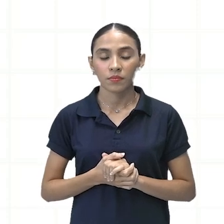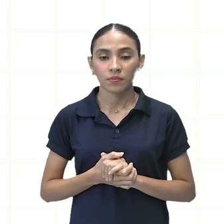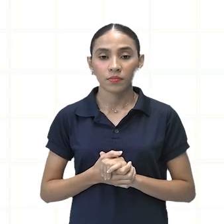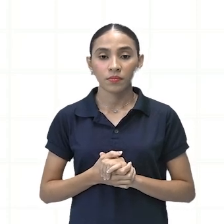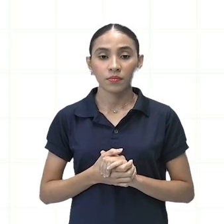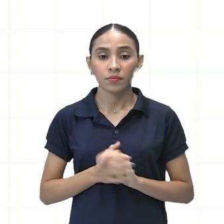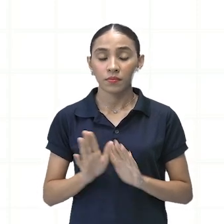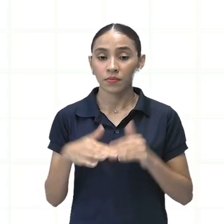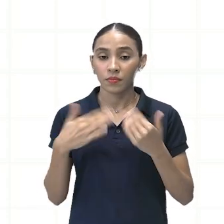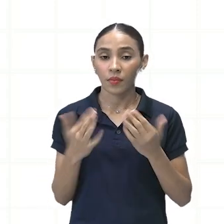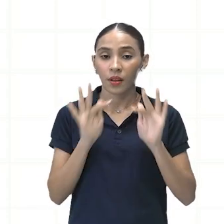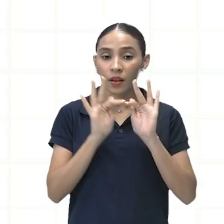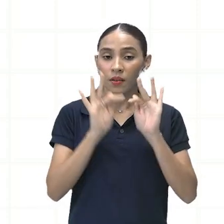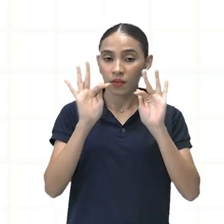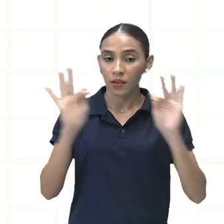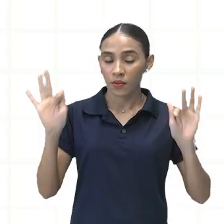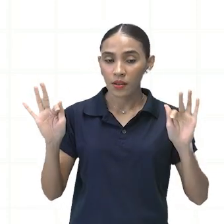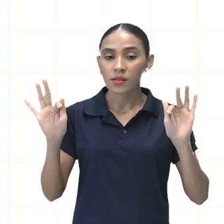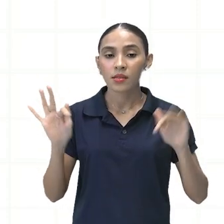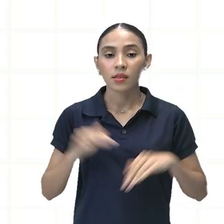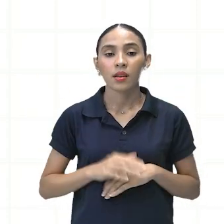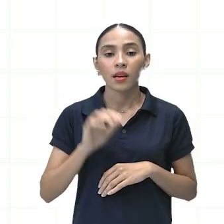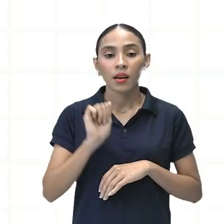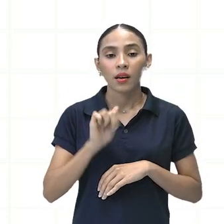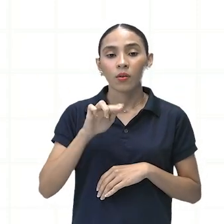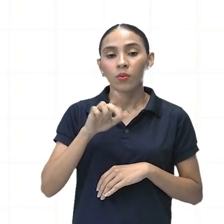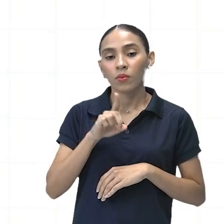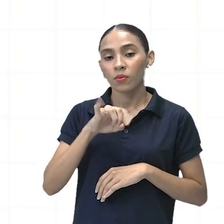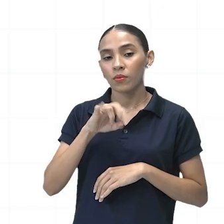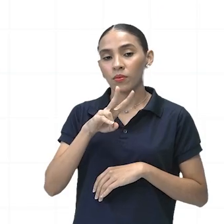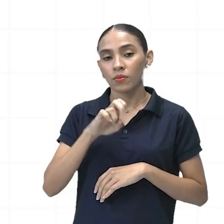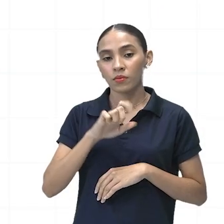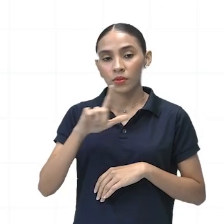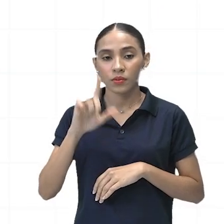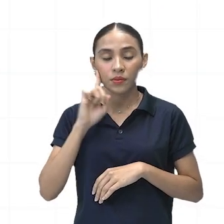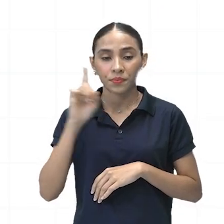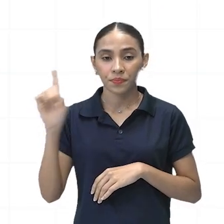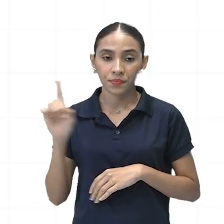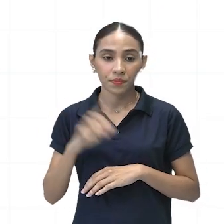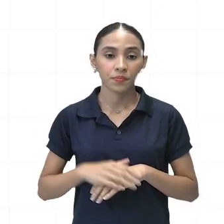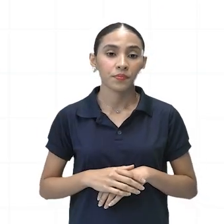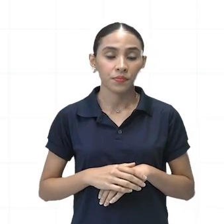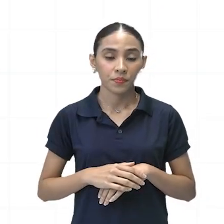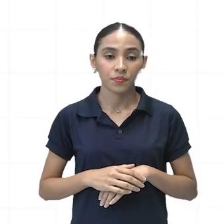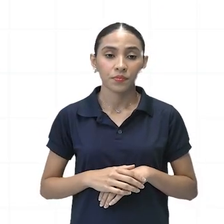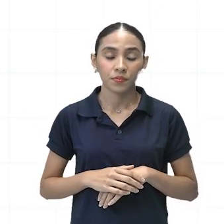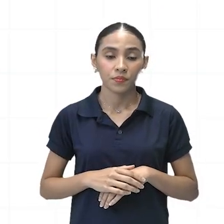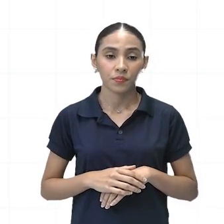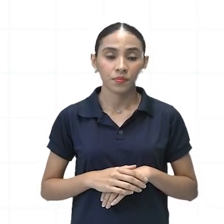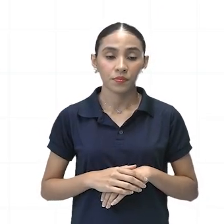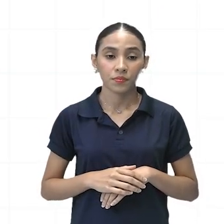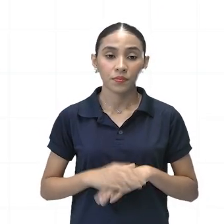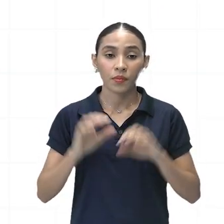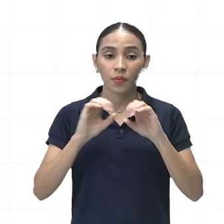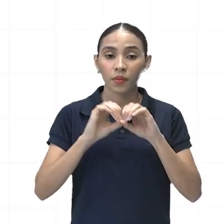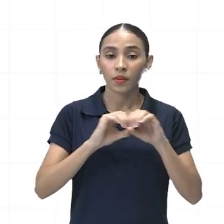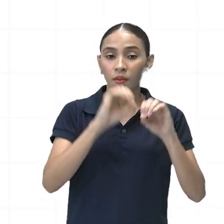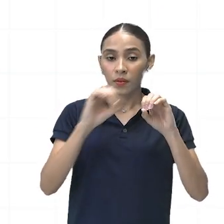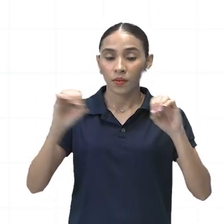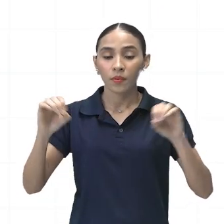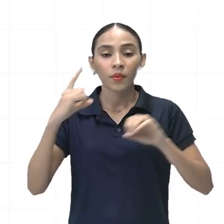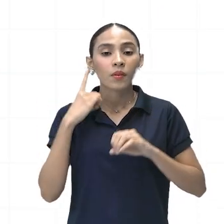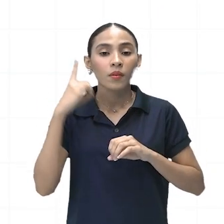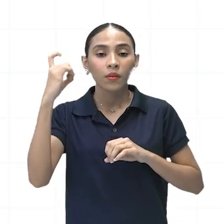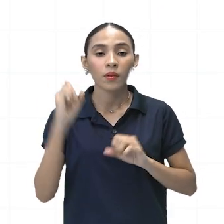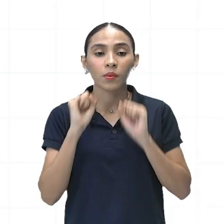Bem, então vamos à frequência audível do som. Bem, as ondas sonoras elas